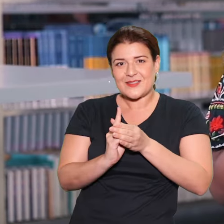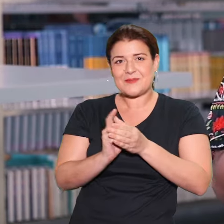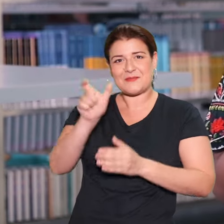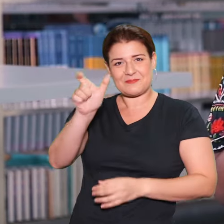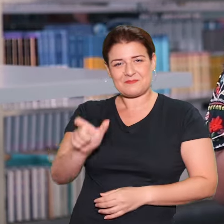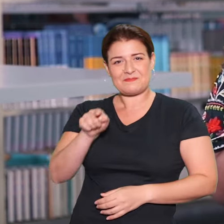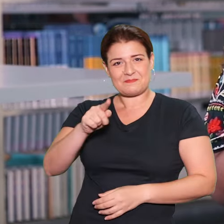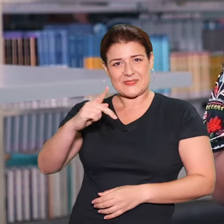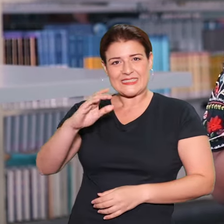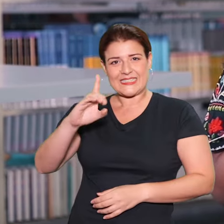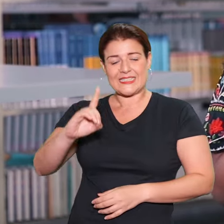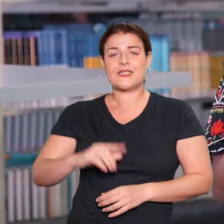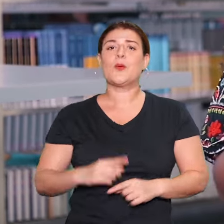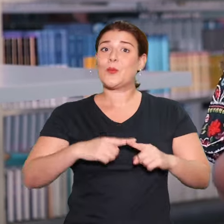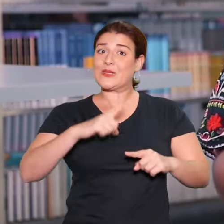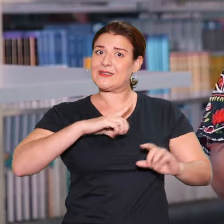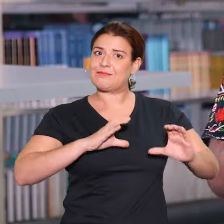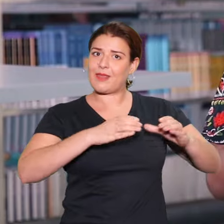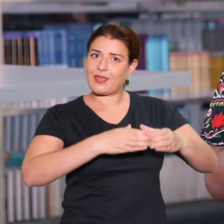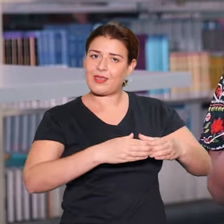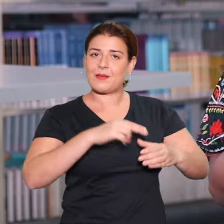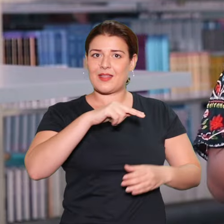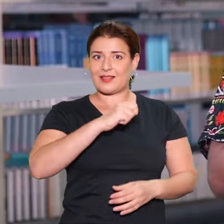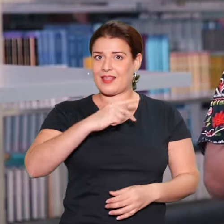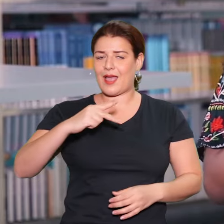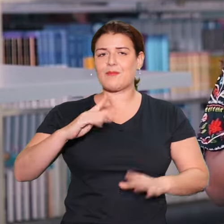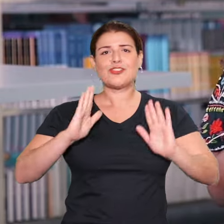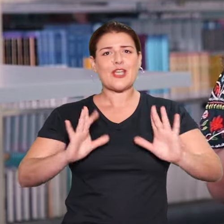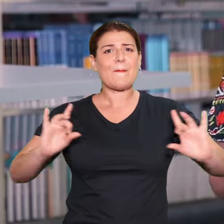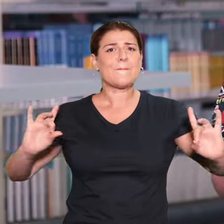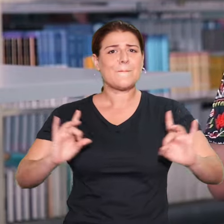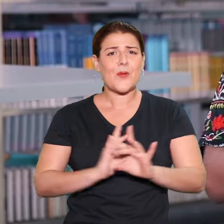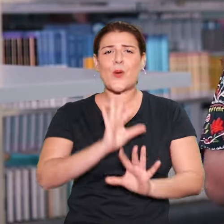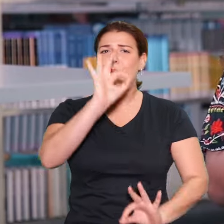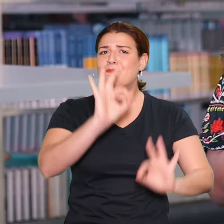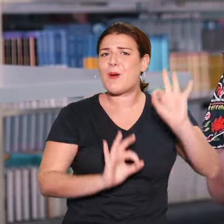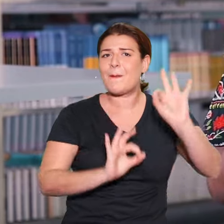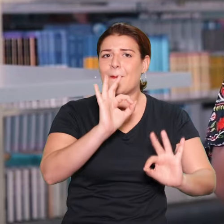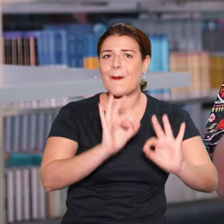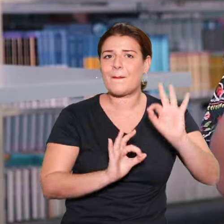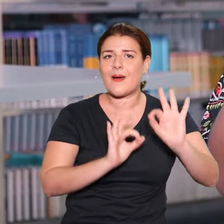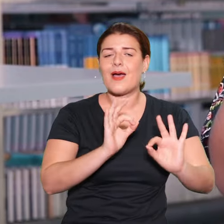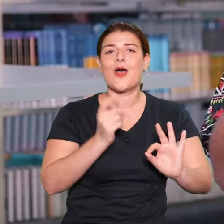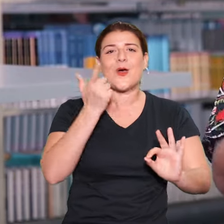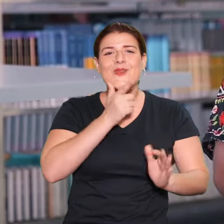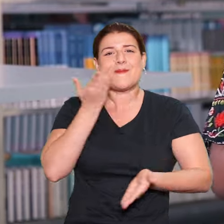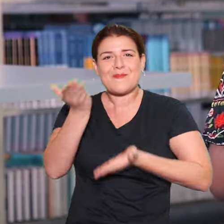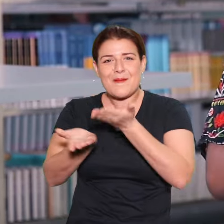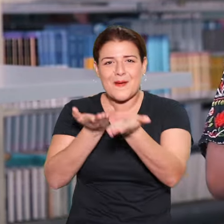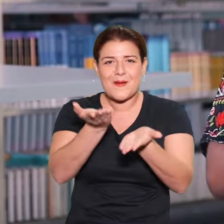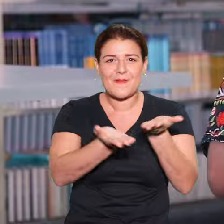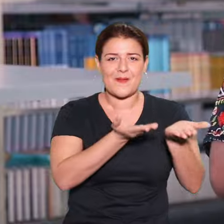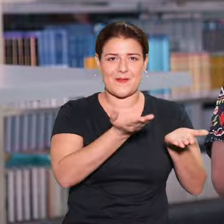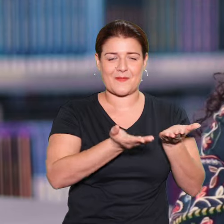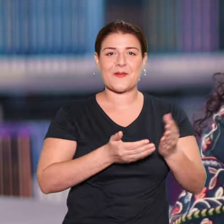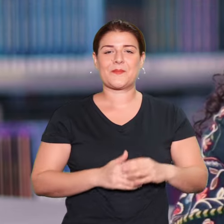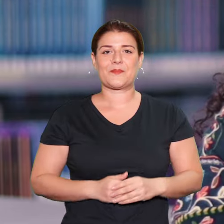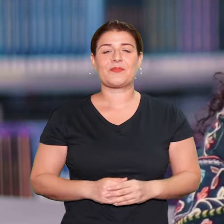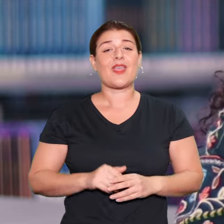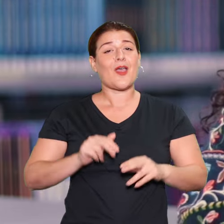você, pois aqui nós temos uma equipe do NAP totalmente preparada, totalmente pronta a atender.